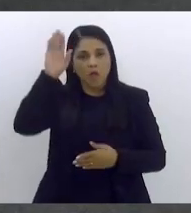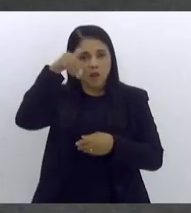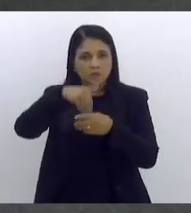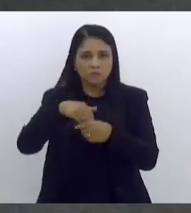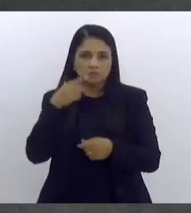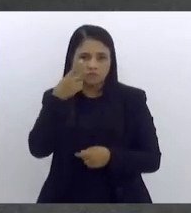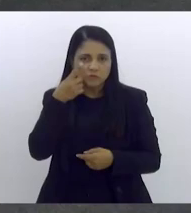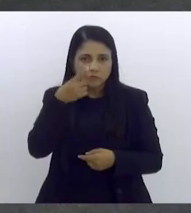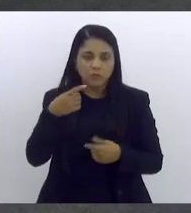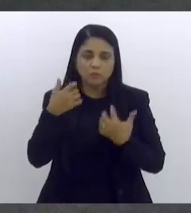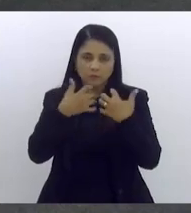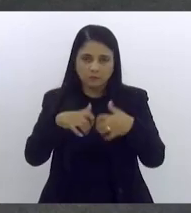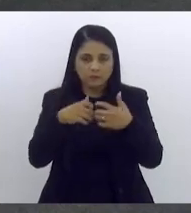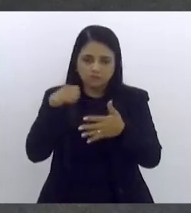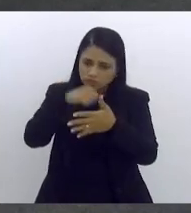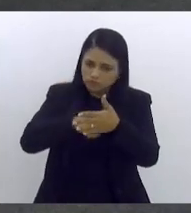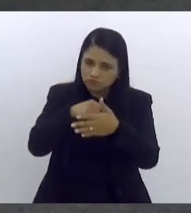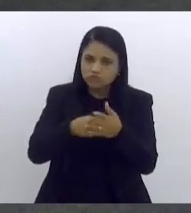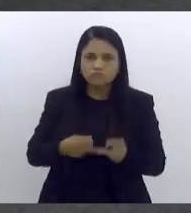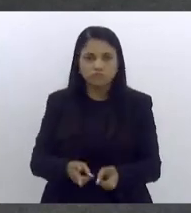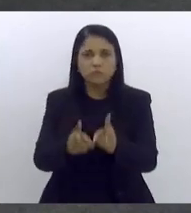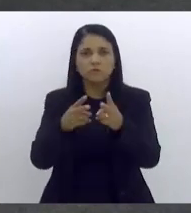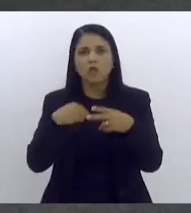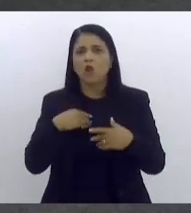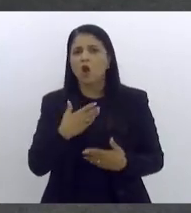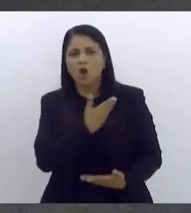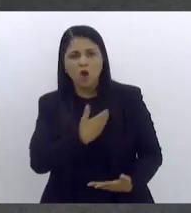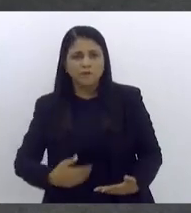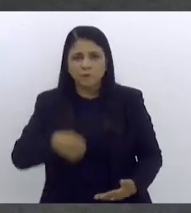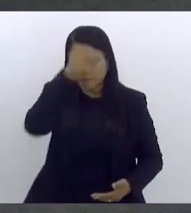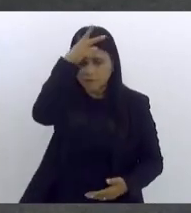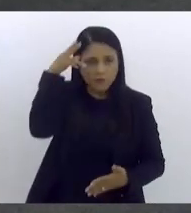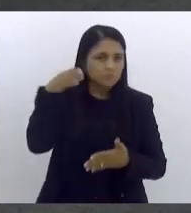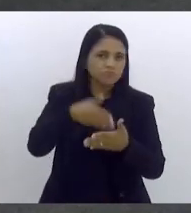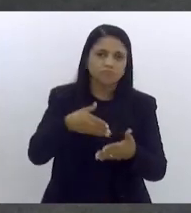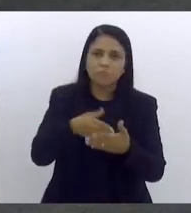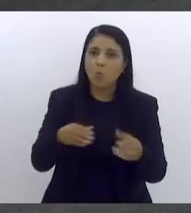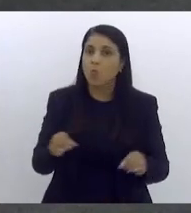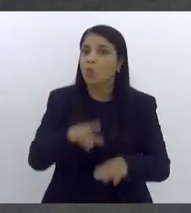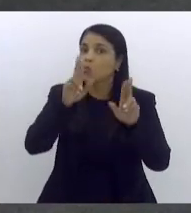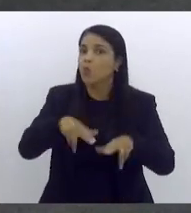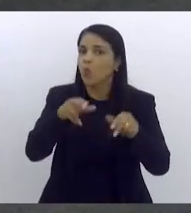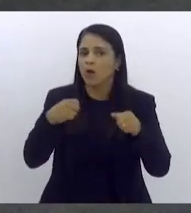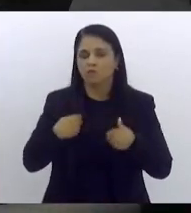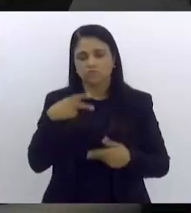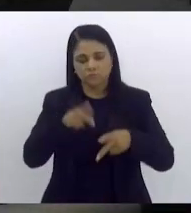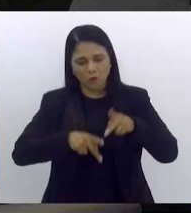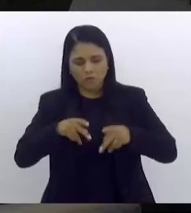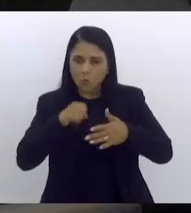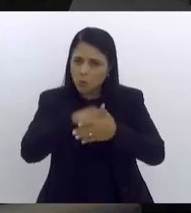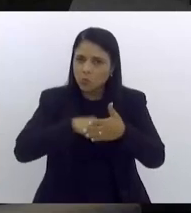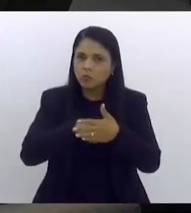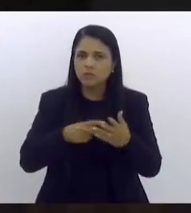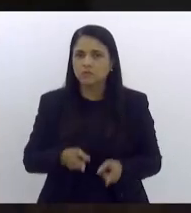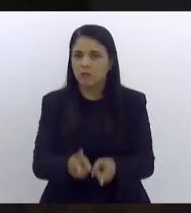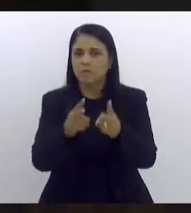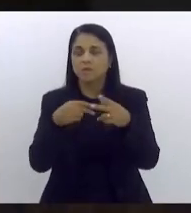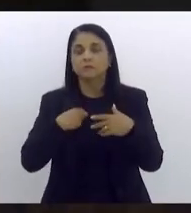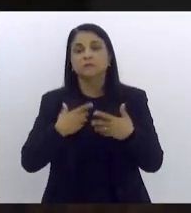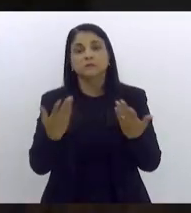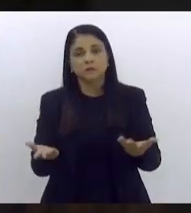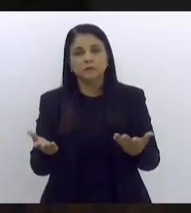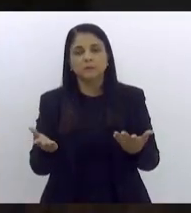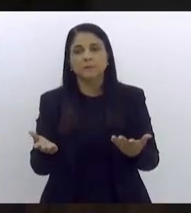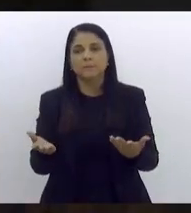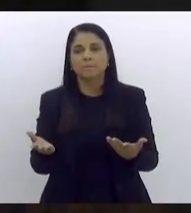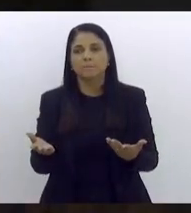eu vou seguir nessa luta. E aí não tem prefeito, não tem governador que vai barrar a nossa luta ao lado do povo. Presidente, obrigado. Nada mais. Presidente,